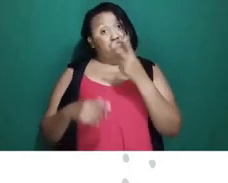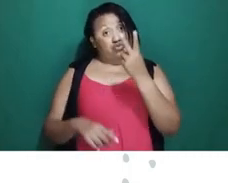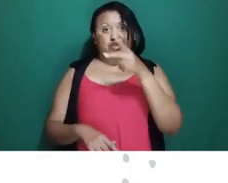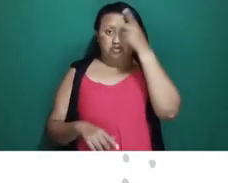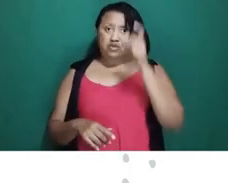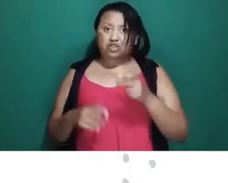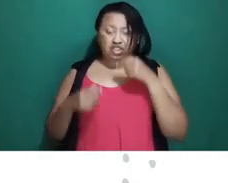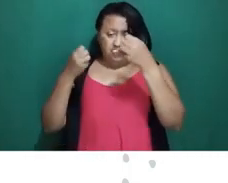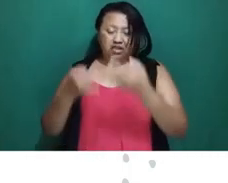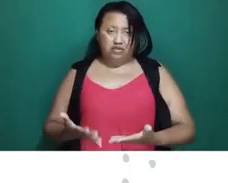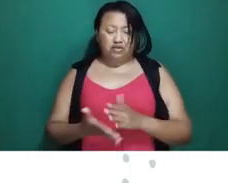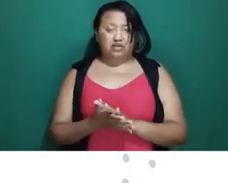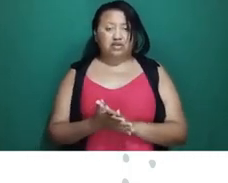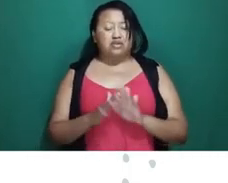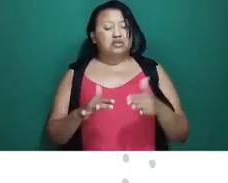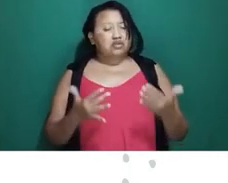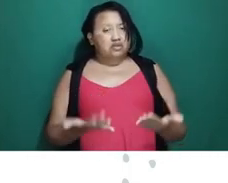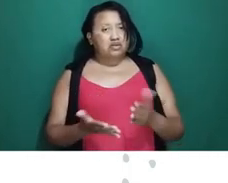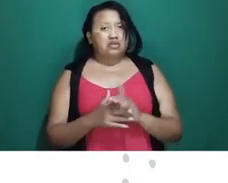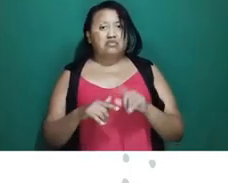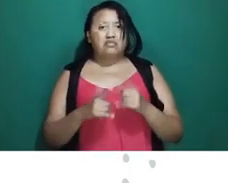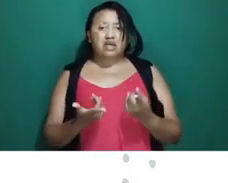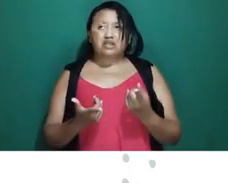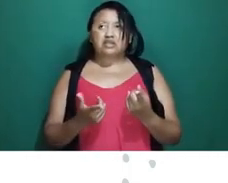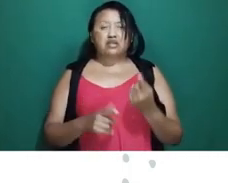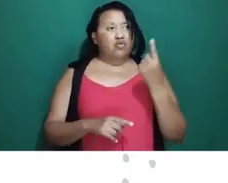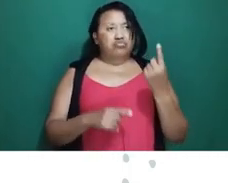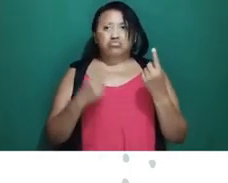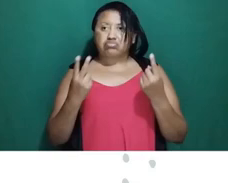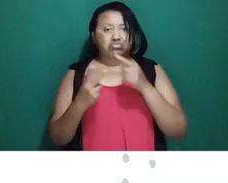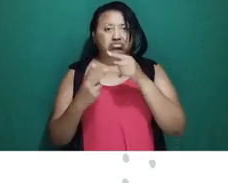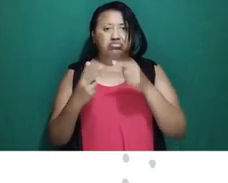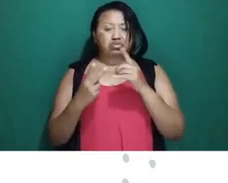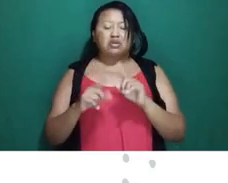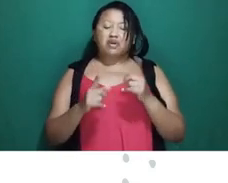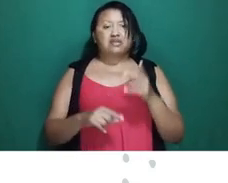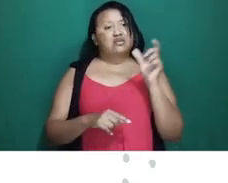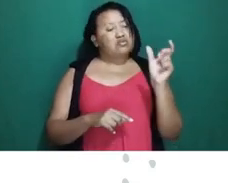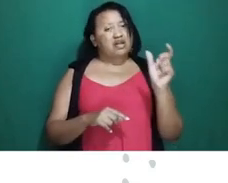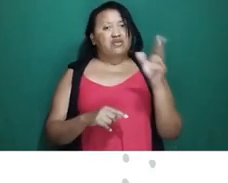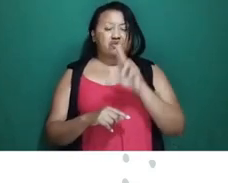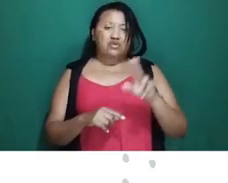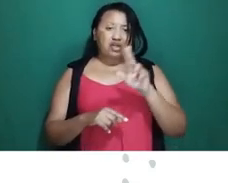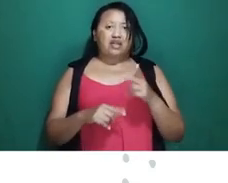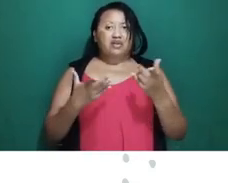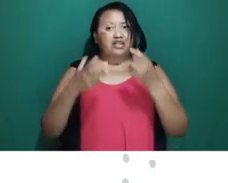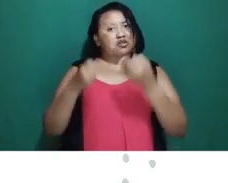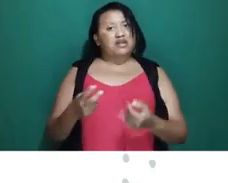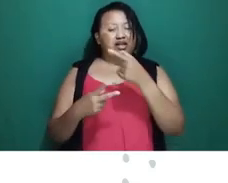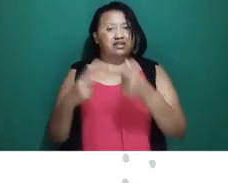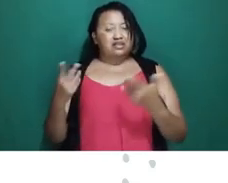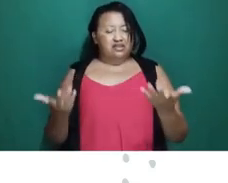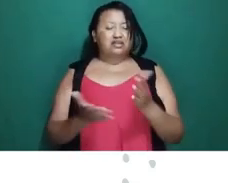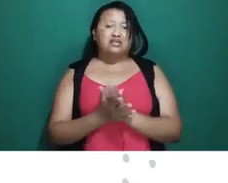pessoas então mais de uma pessoa mas aí ainda assim palavra utilizada para designar esse grupo